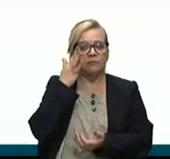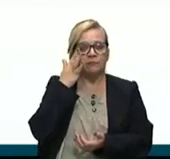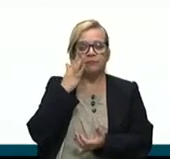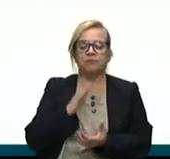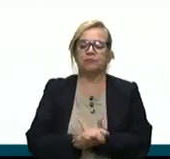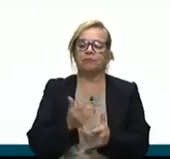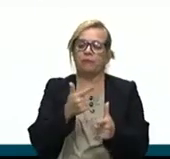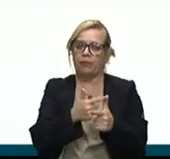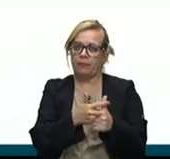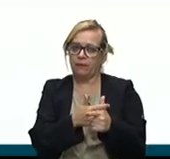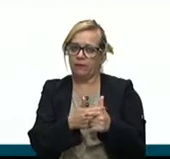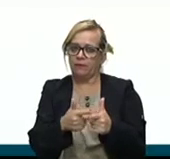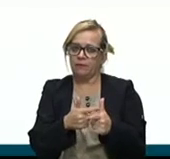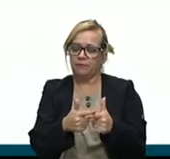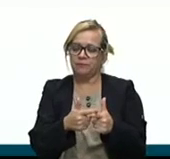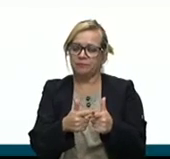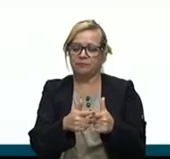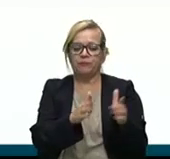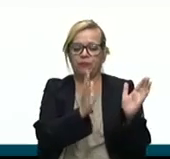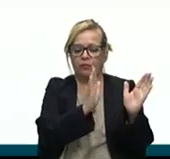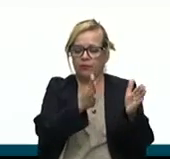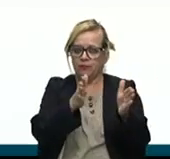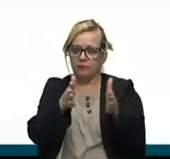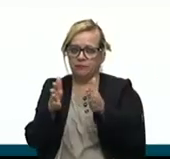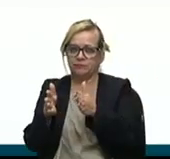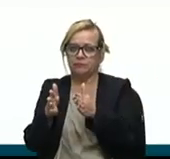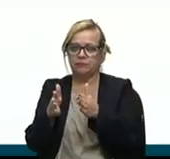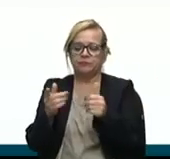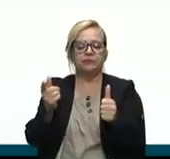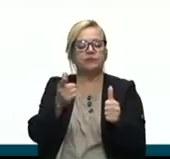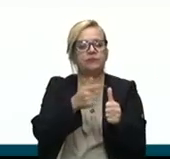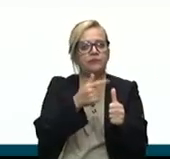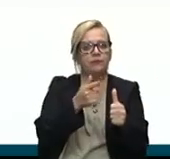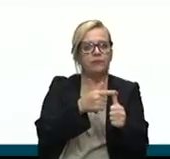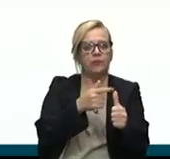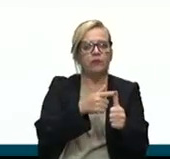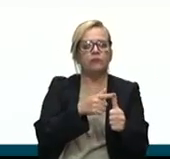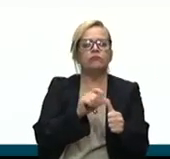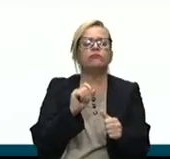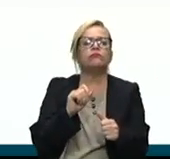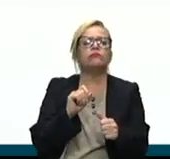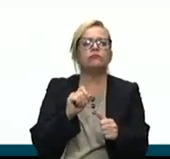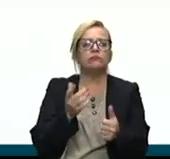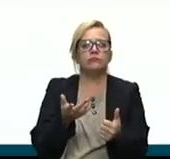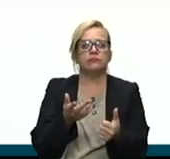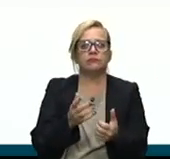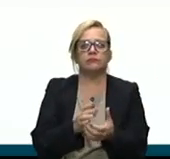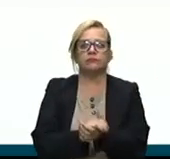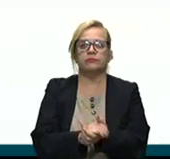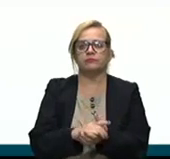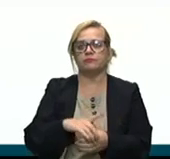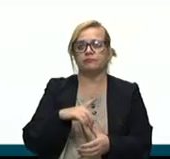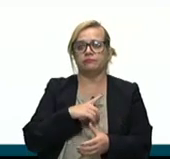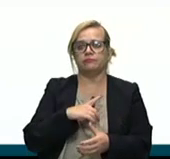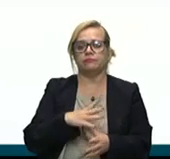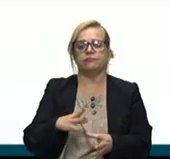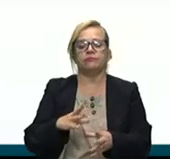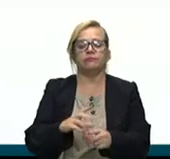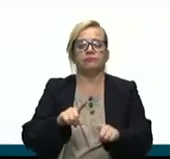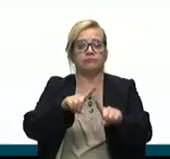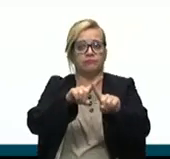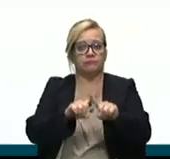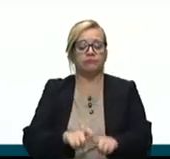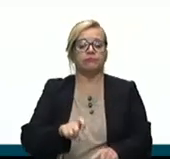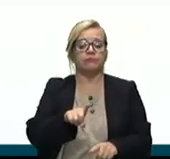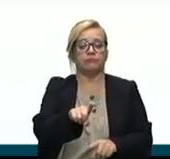Então, eu dividi o processo em partes. Então, a primeira parte, o que eu faço? Eu tenho que multiplicar o x